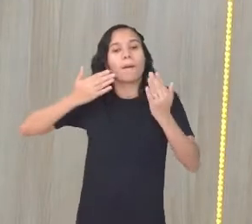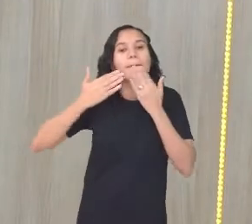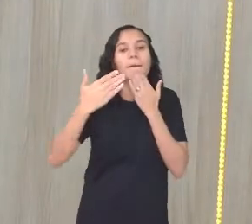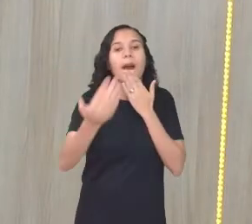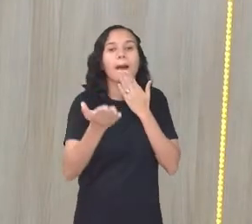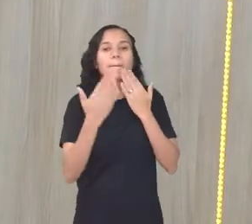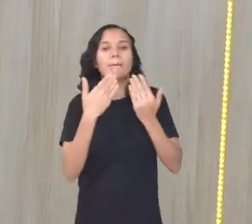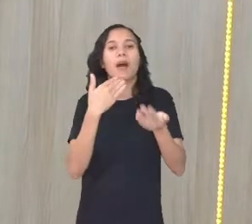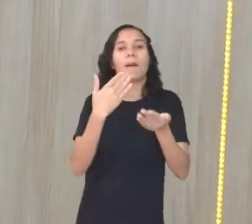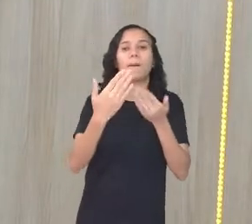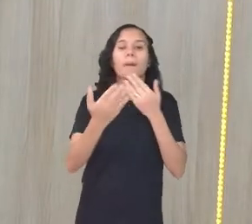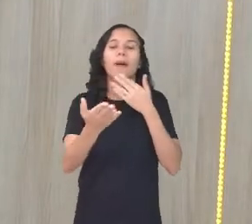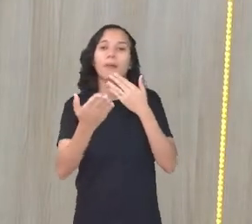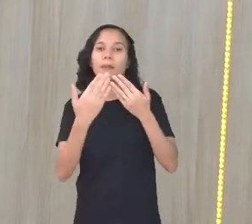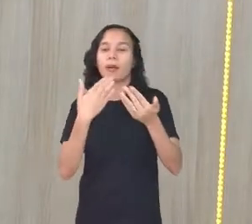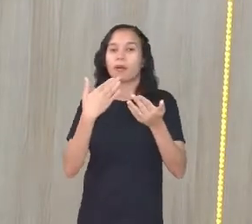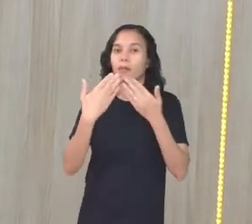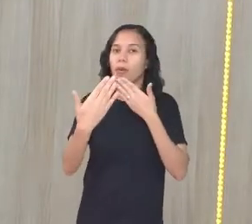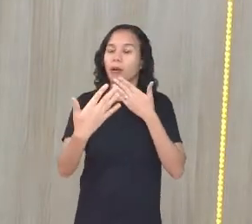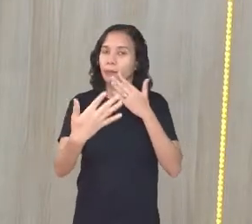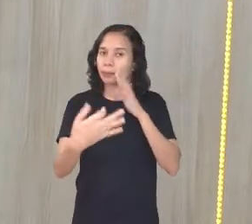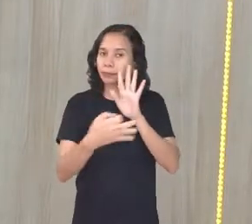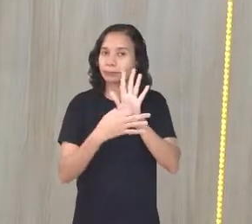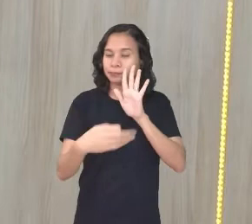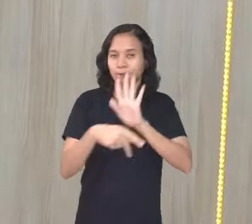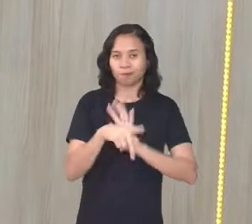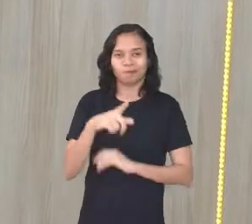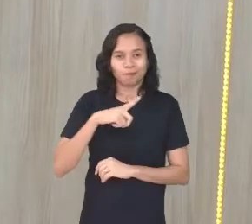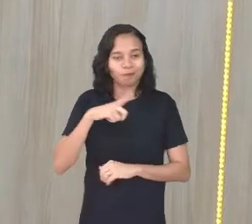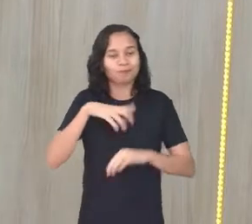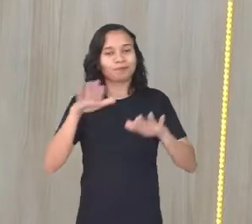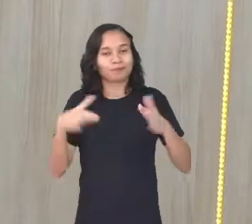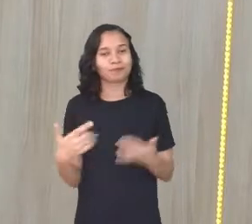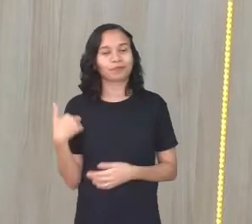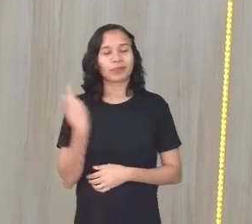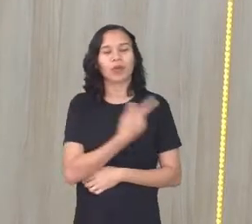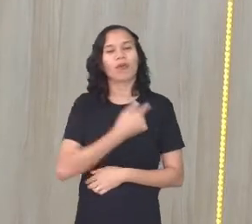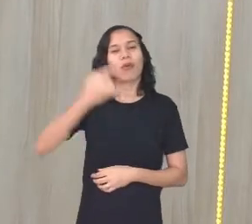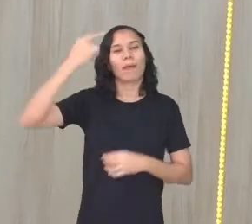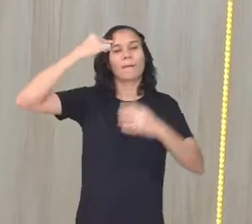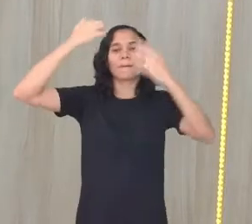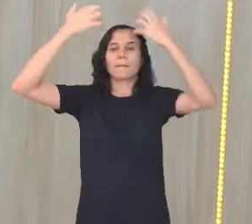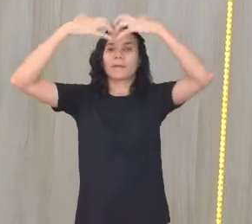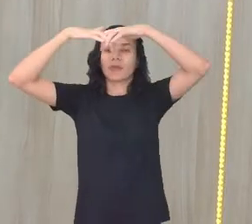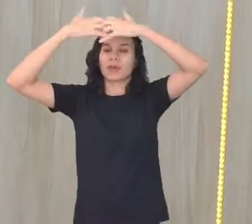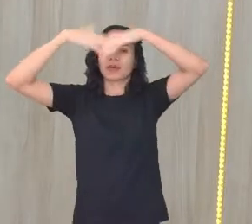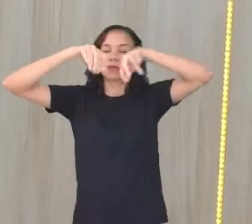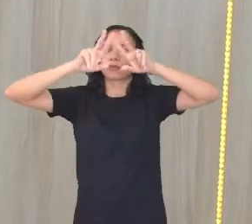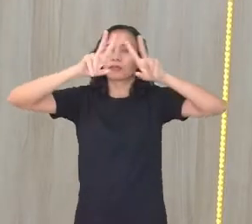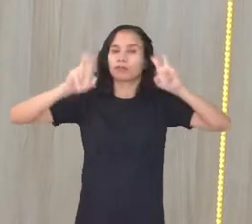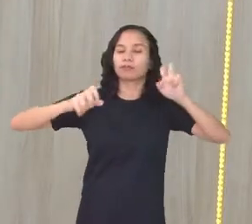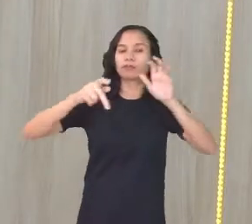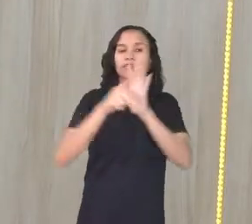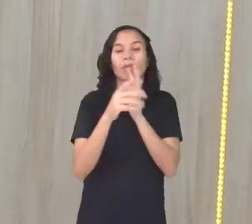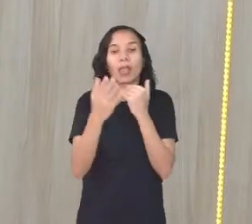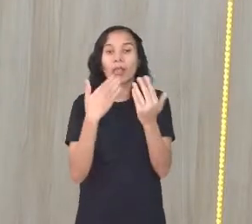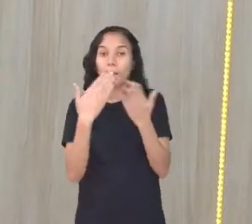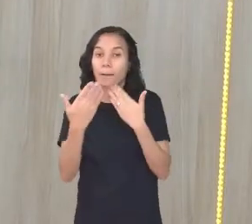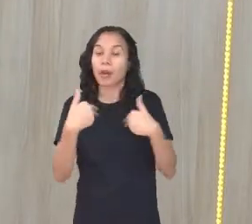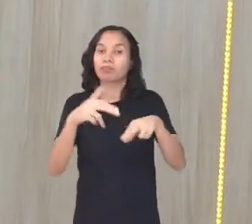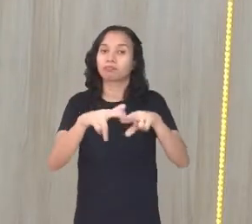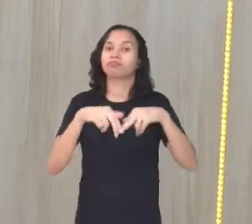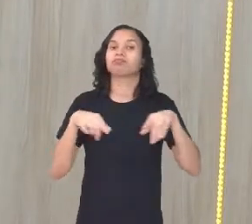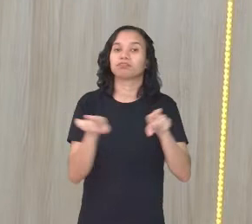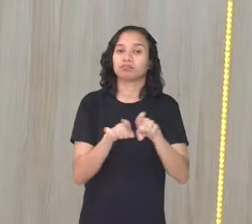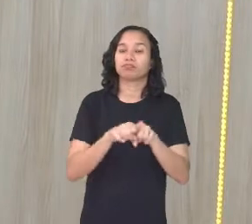você precisa argumentar. E a gente vai pensar sobre debate regrado também, porque é um